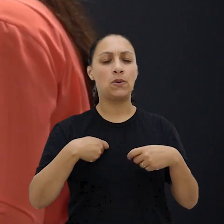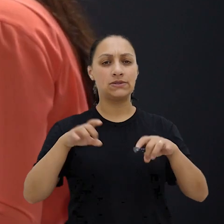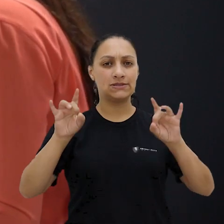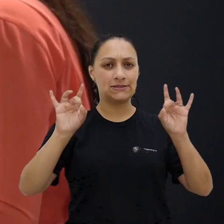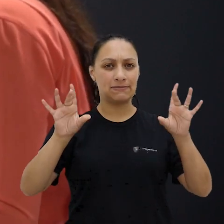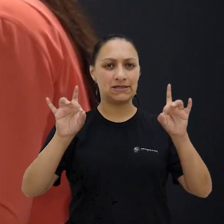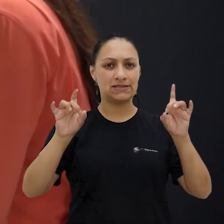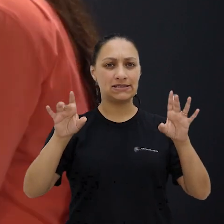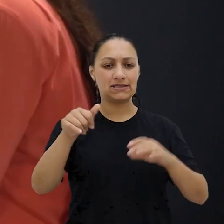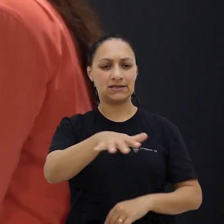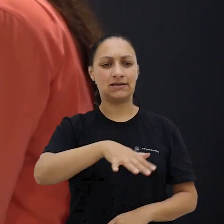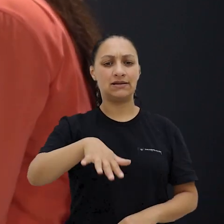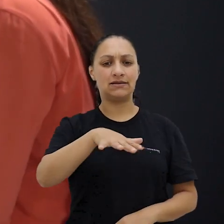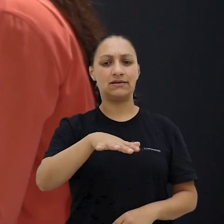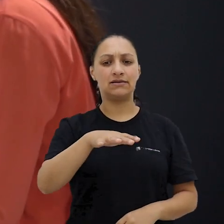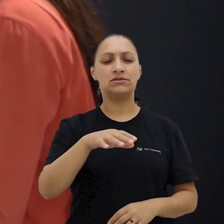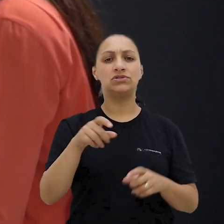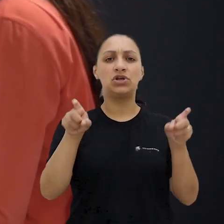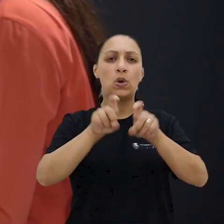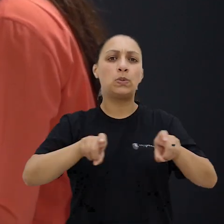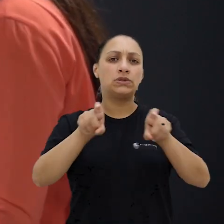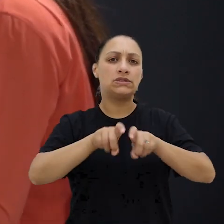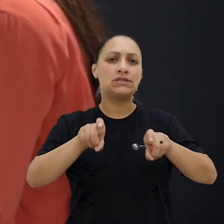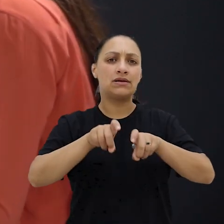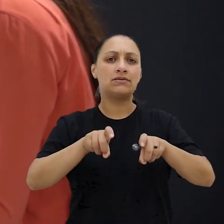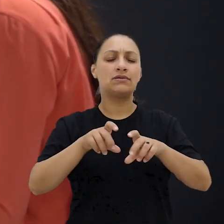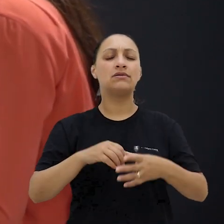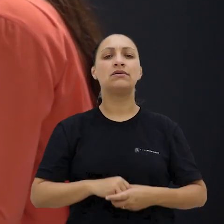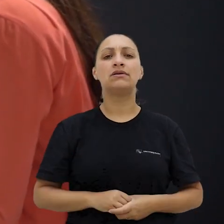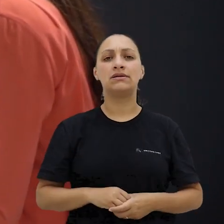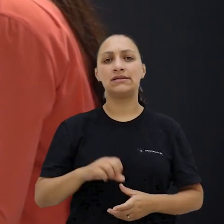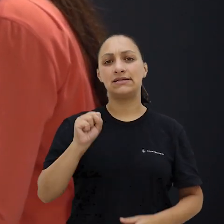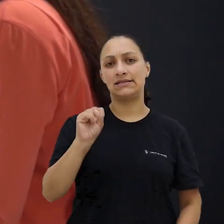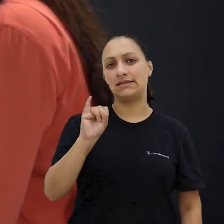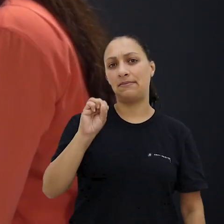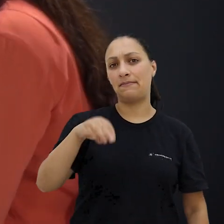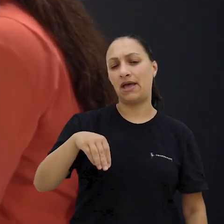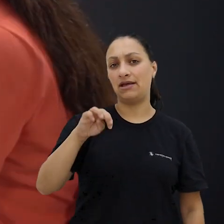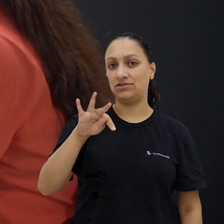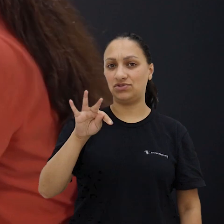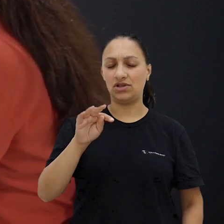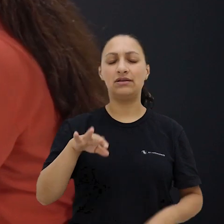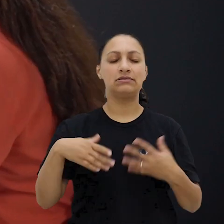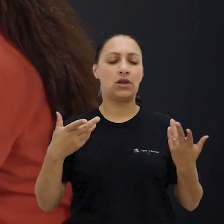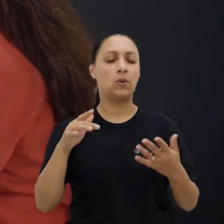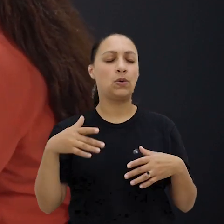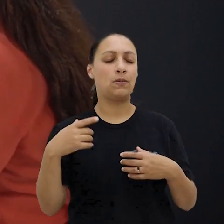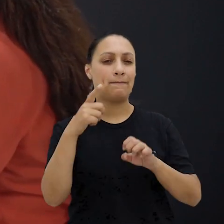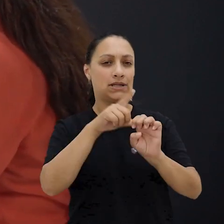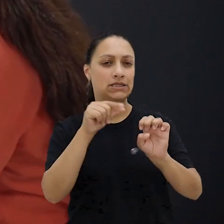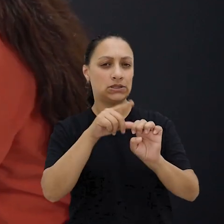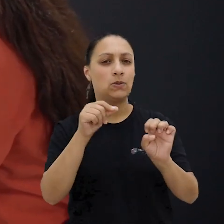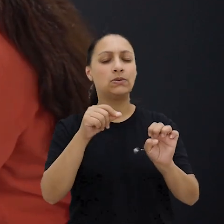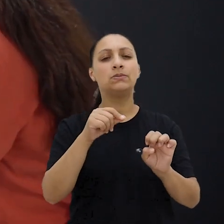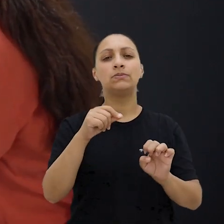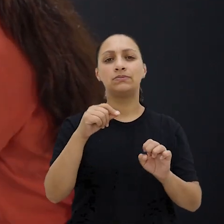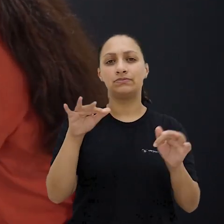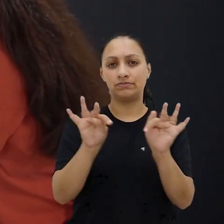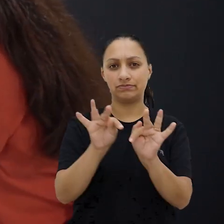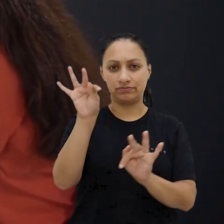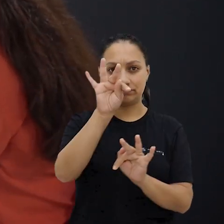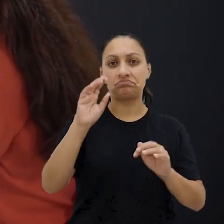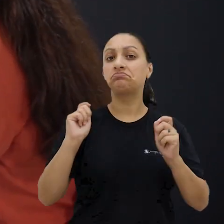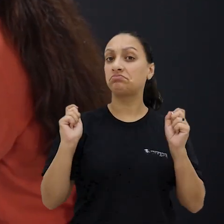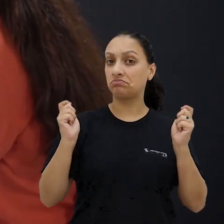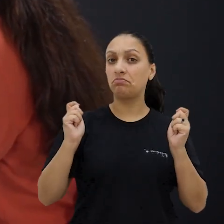especialista na área de comunicação, por exemplo, né? E a gente faz esse match. É quando os empreendedores aqui do Fevale Tech Park podem